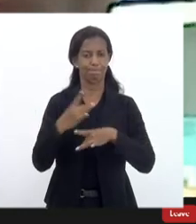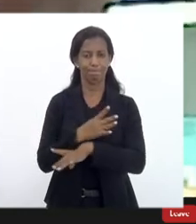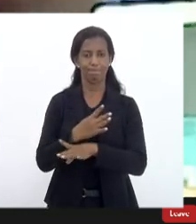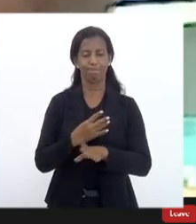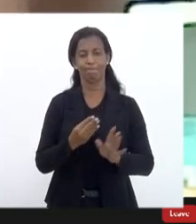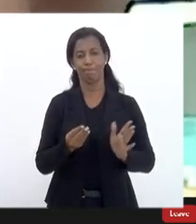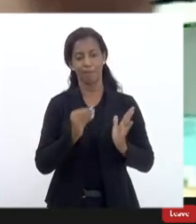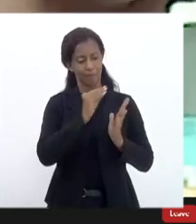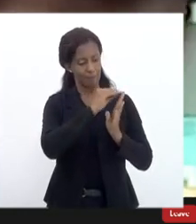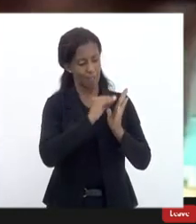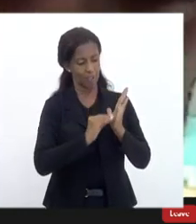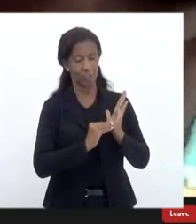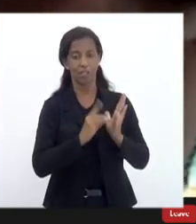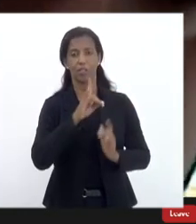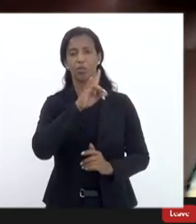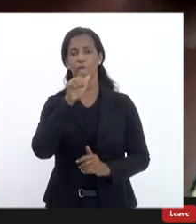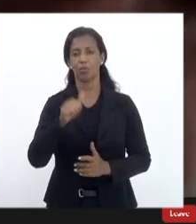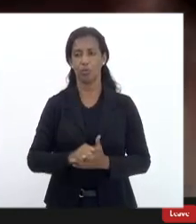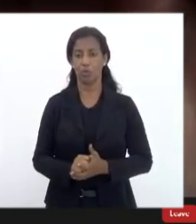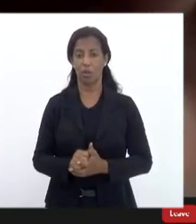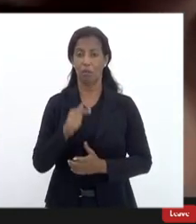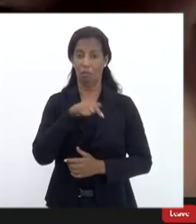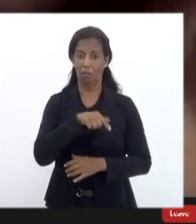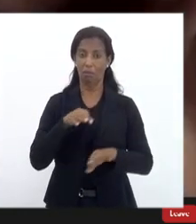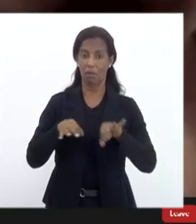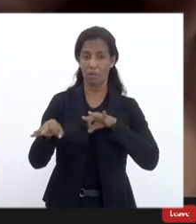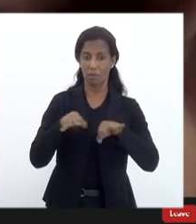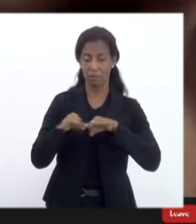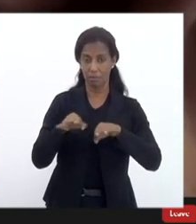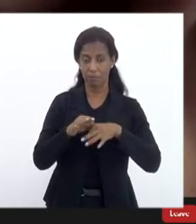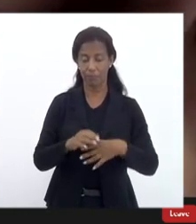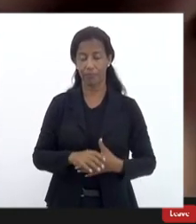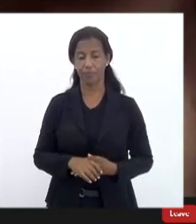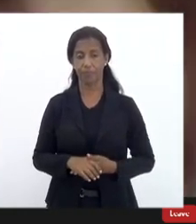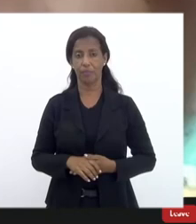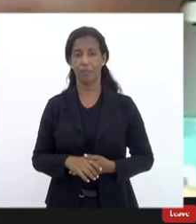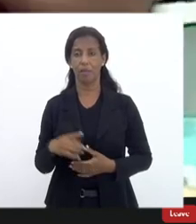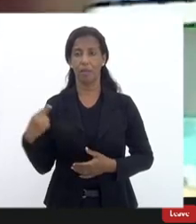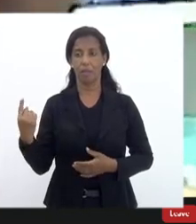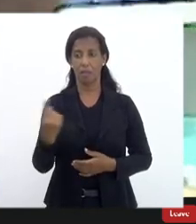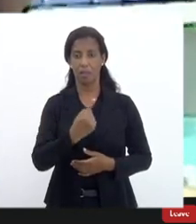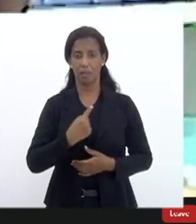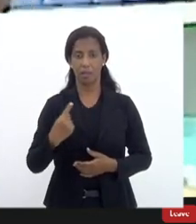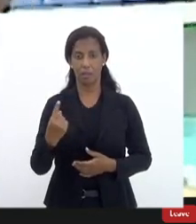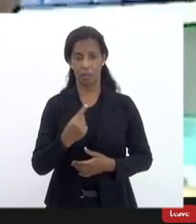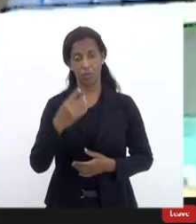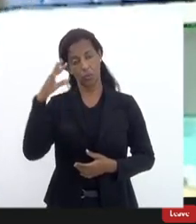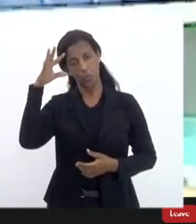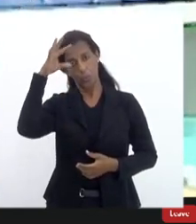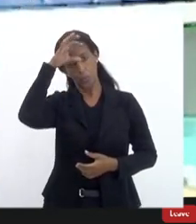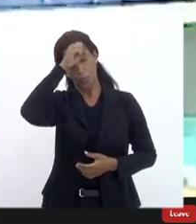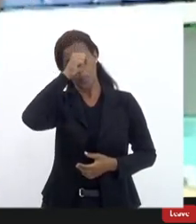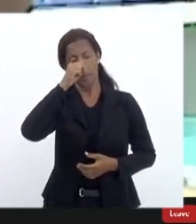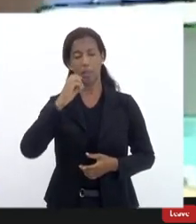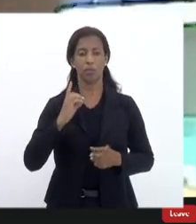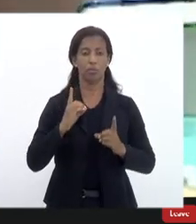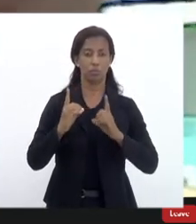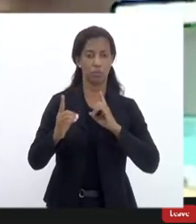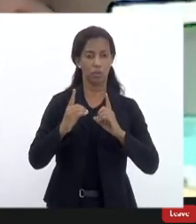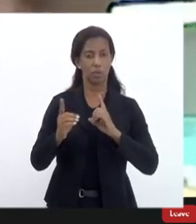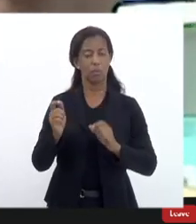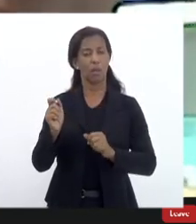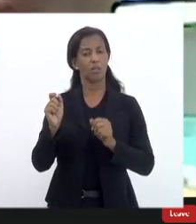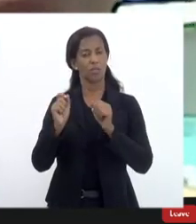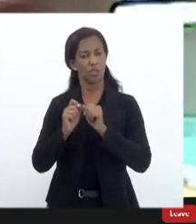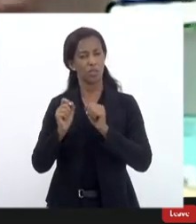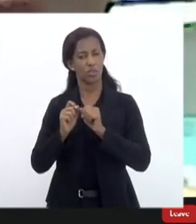pauta, na agenda do dia. É desta forma que a gente compreende, né, no debate que a gente tem feito na ABR, a